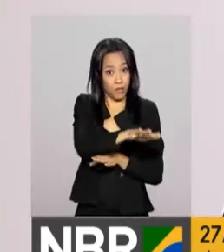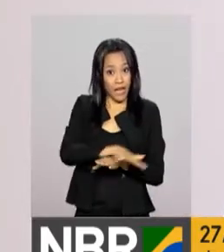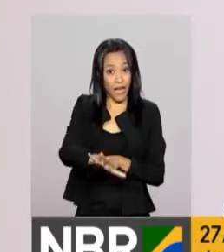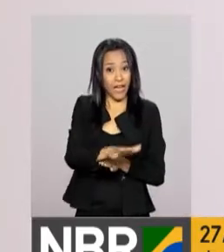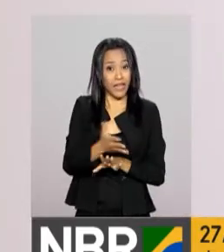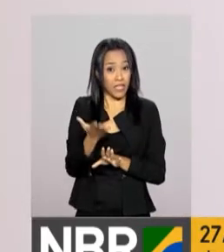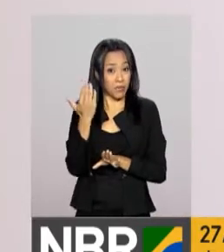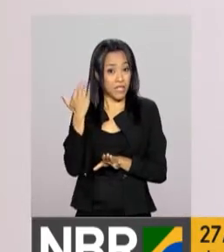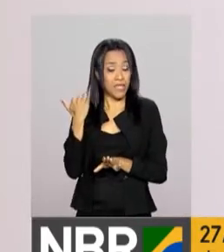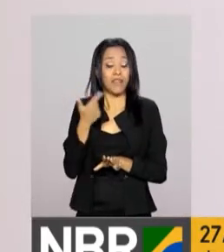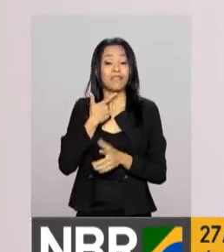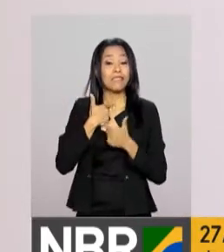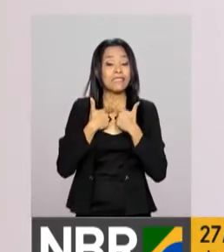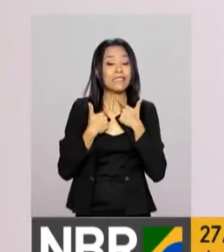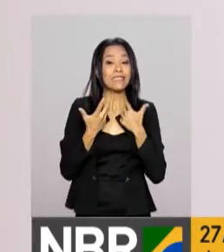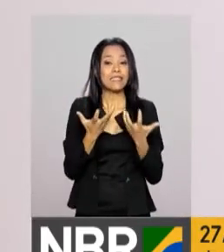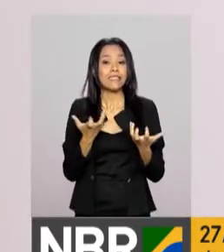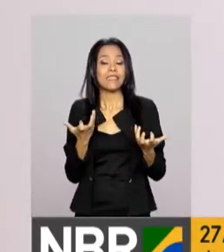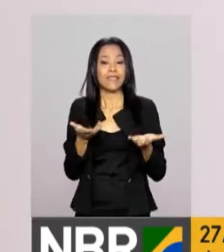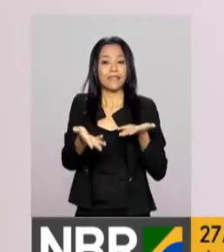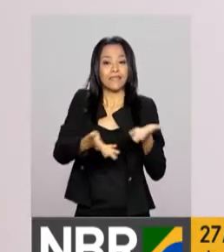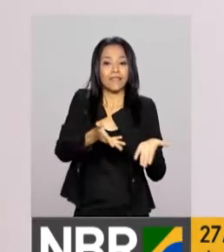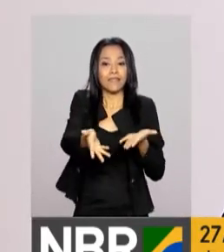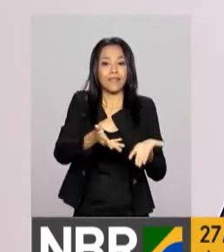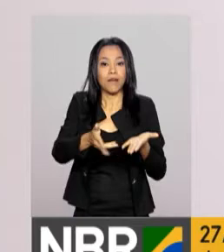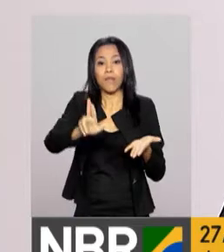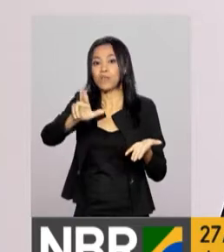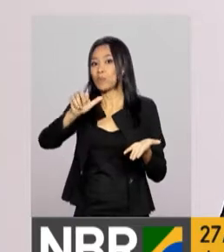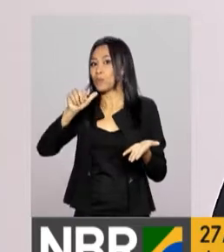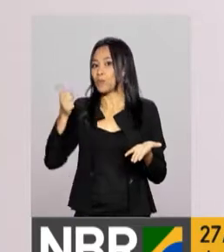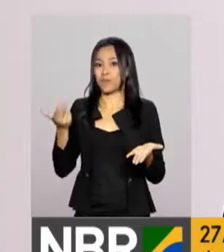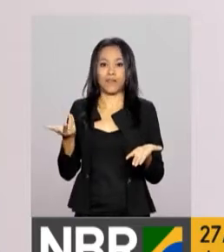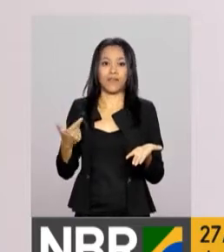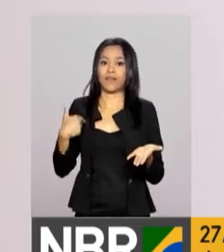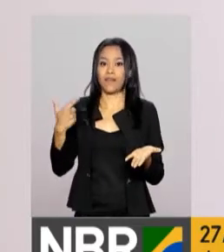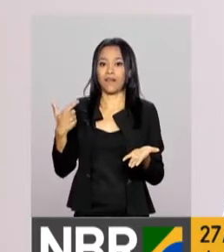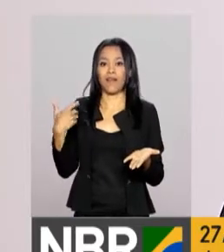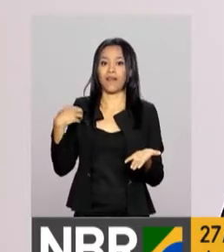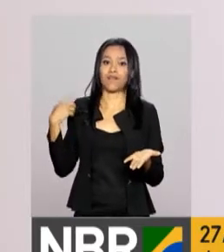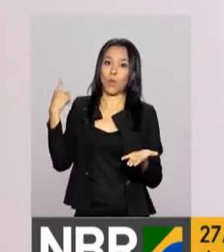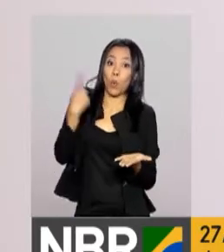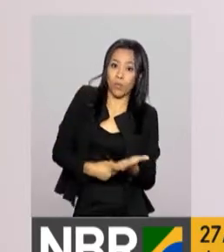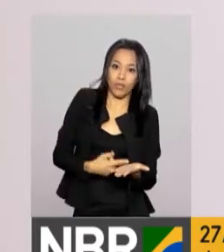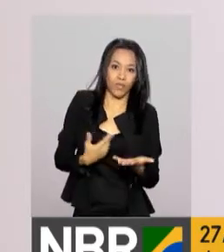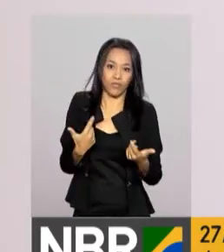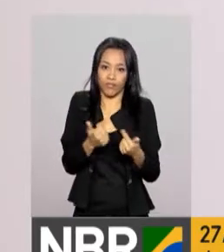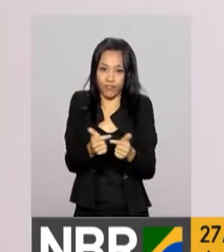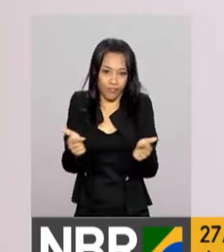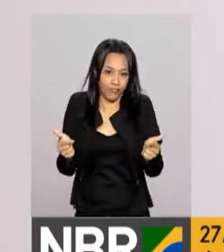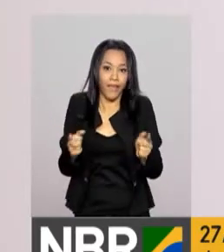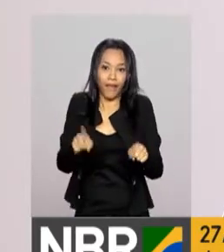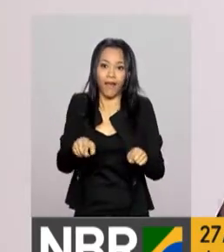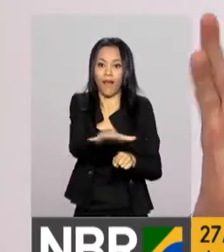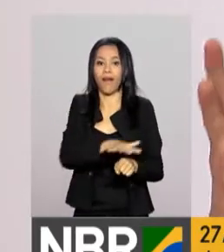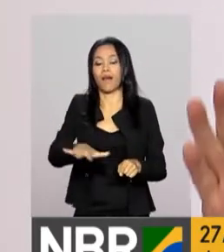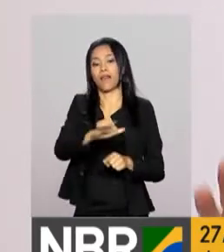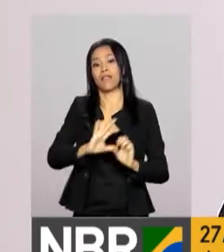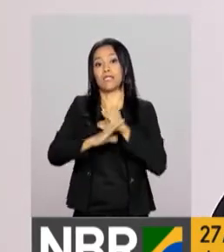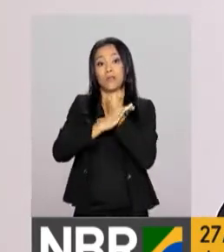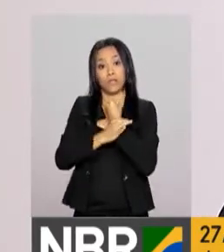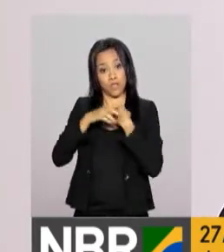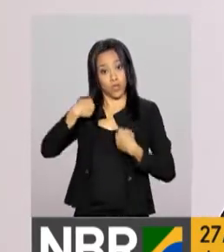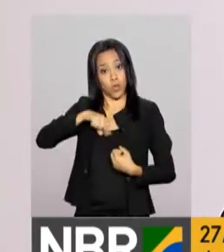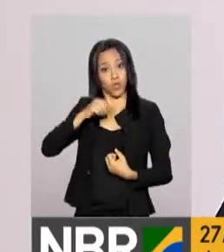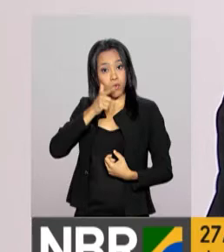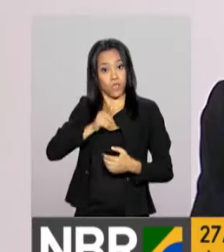tempo era desejada e jamais jamais a adotada na área da segurança pública nós acabamos entrando em